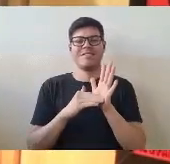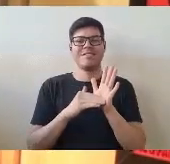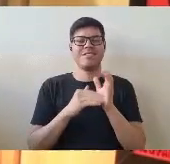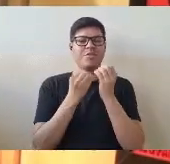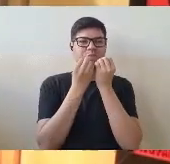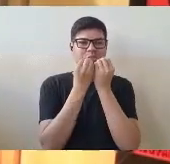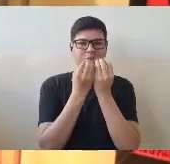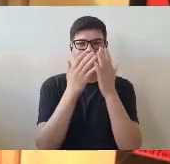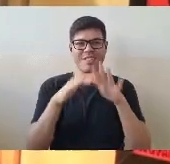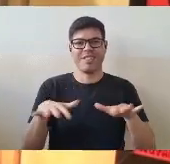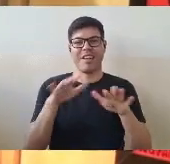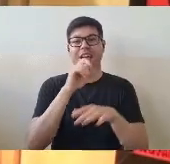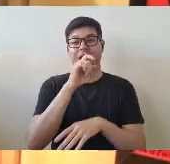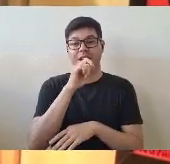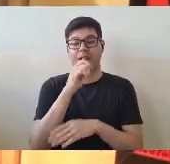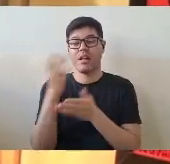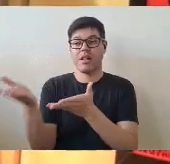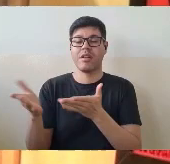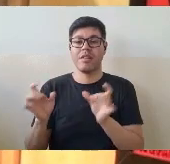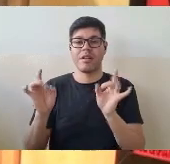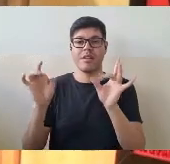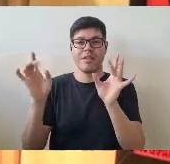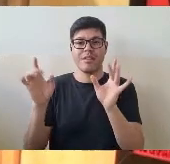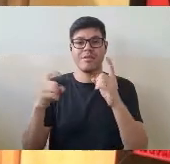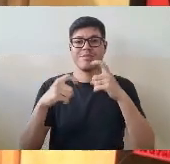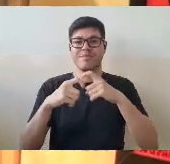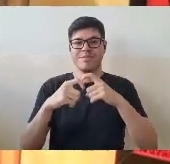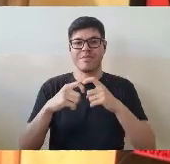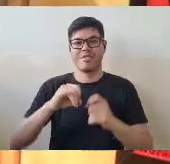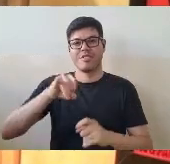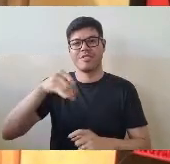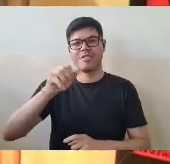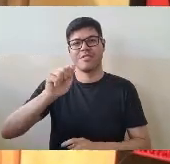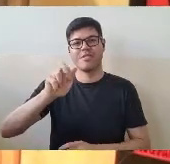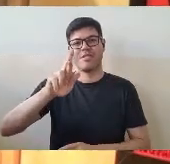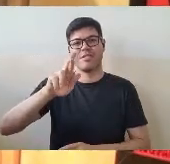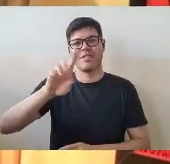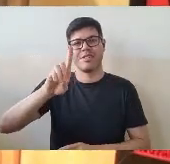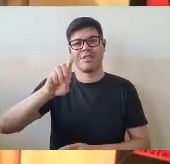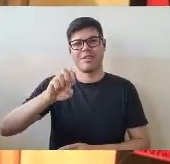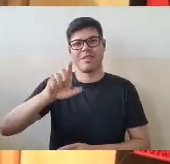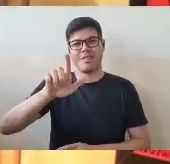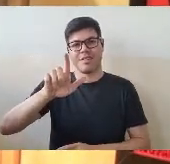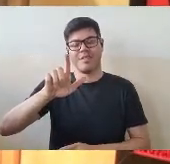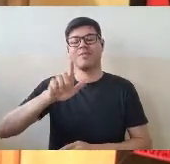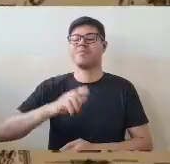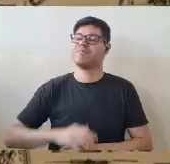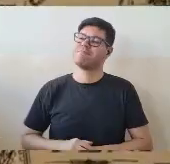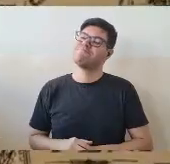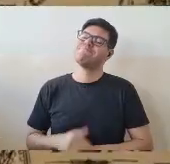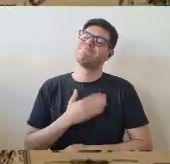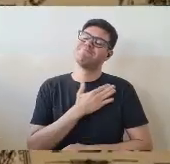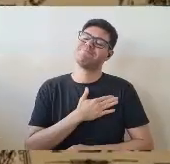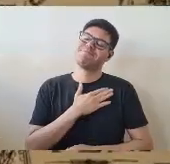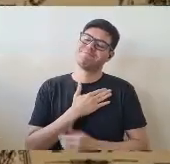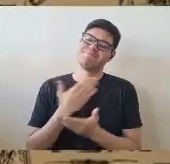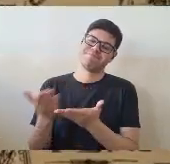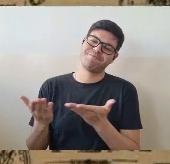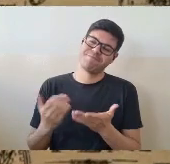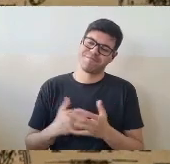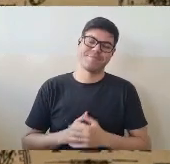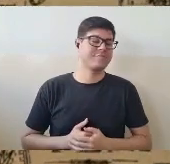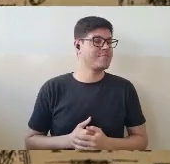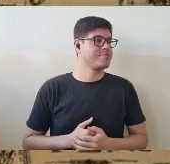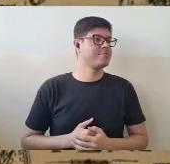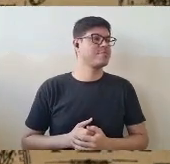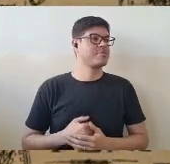hoje meu convidado especial, meu querido amigo doutor Jardel Dair, pediatra. Doutor, prazer tê-lo aqui, viu? Igualmente, tá? Eu que agradeço,